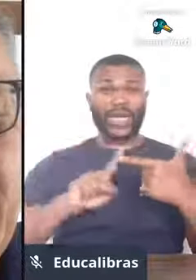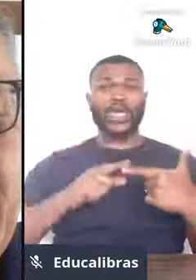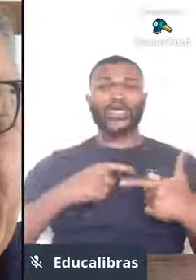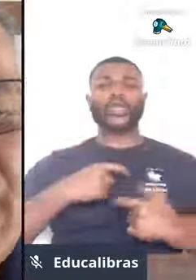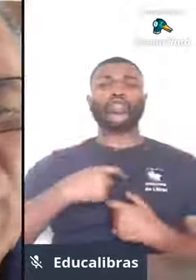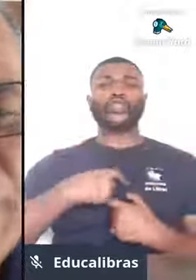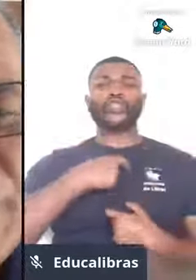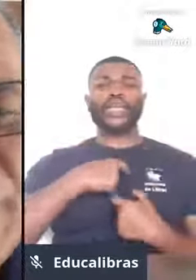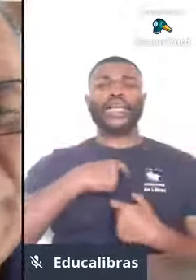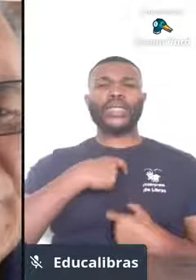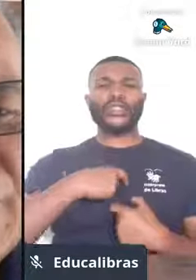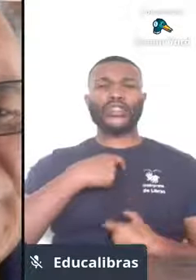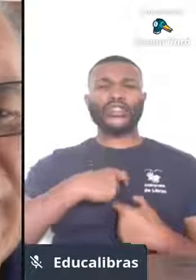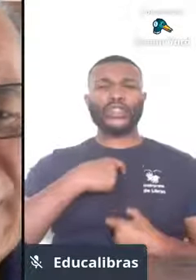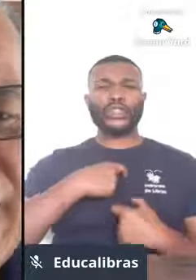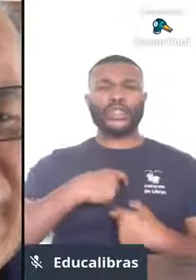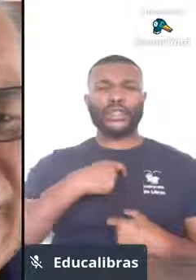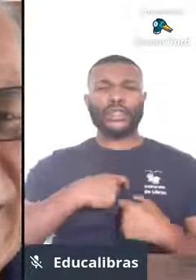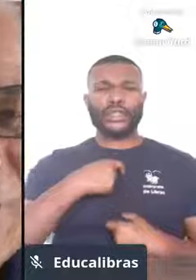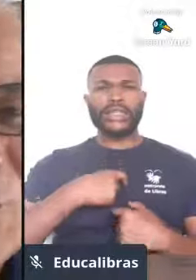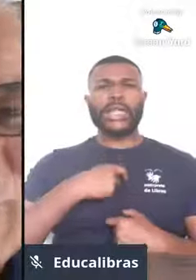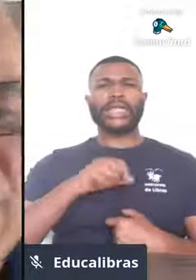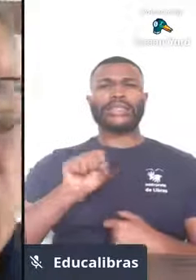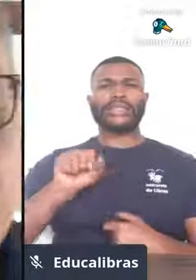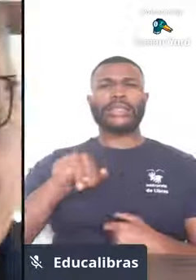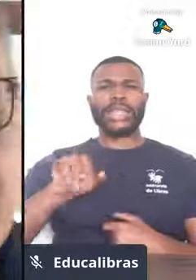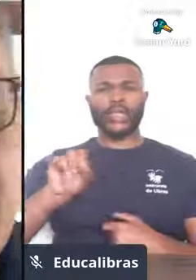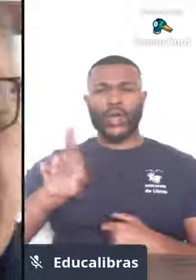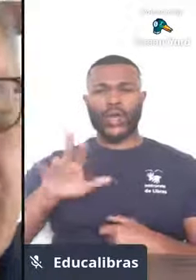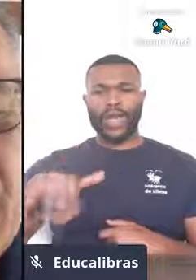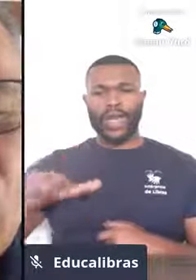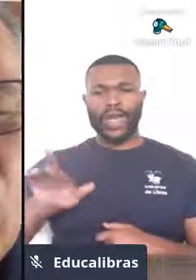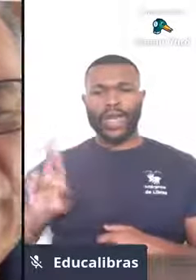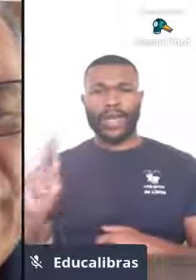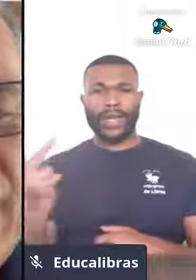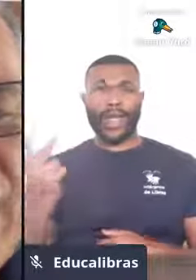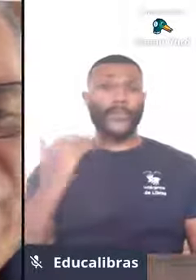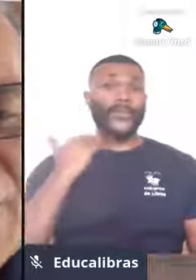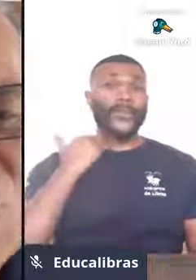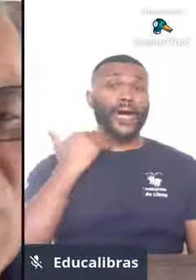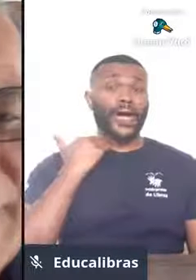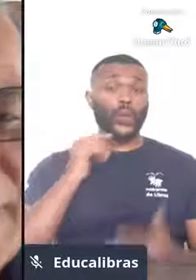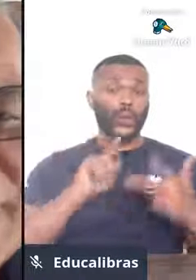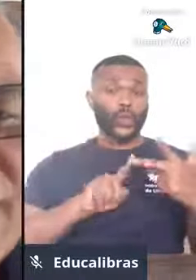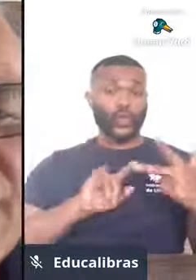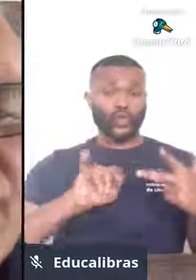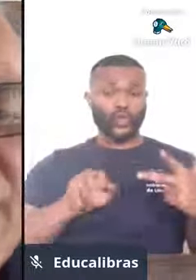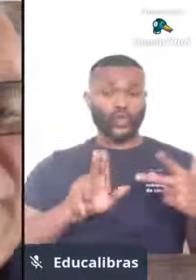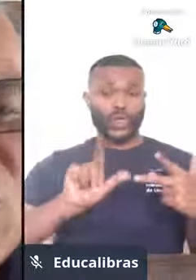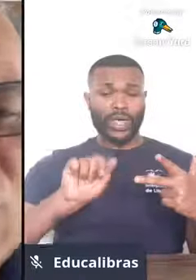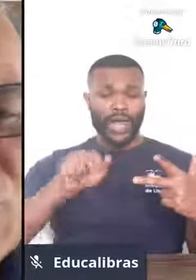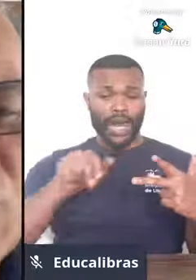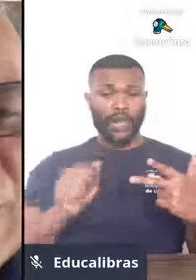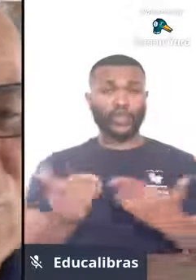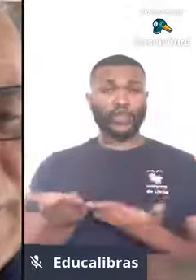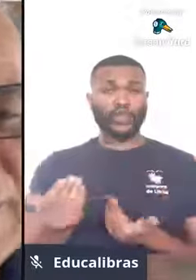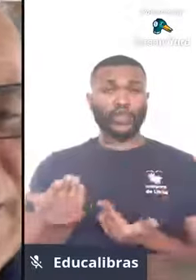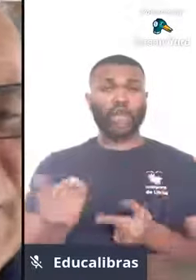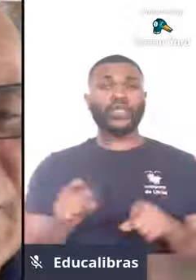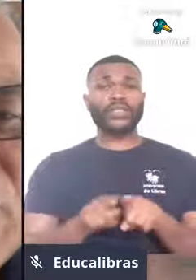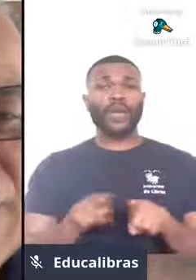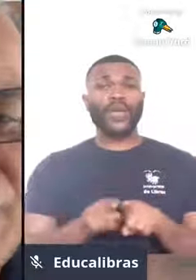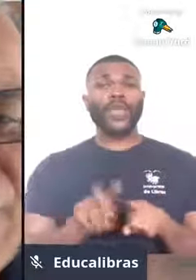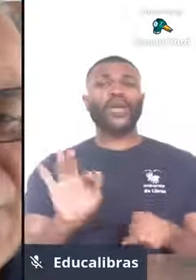gerente sênior da área de RH de um banco, e a Juliana, a mais nova, também tem 2 formações,